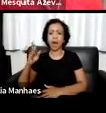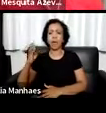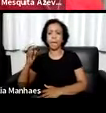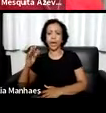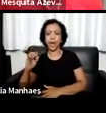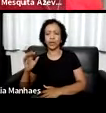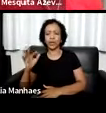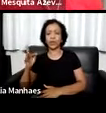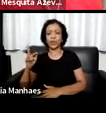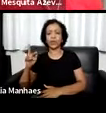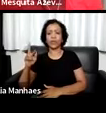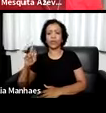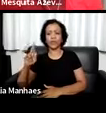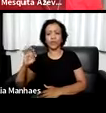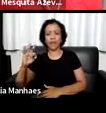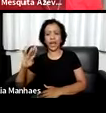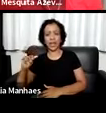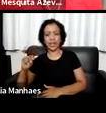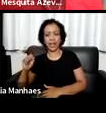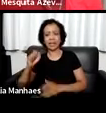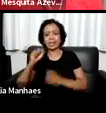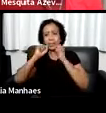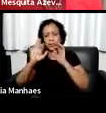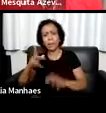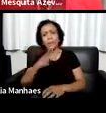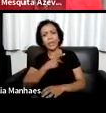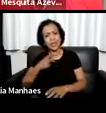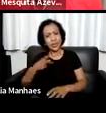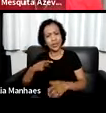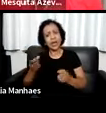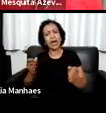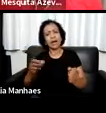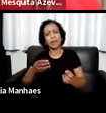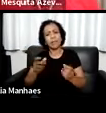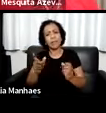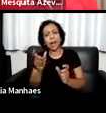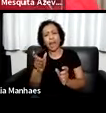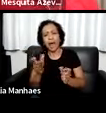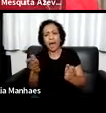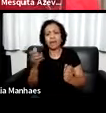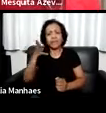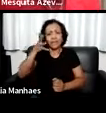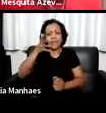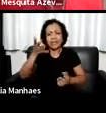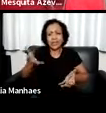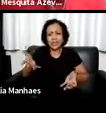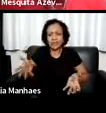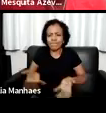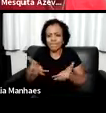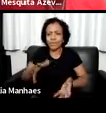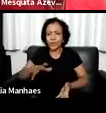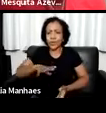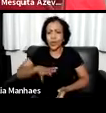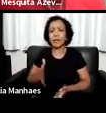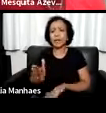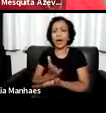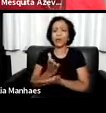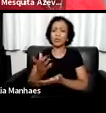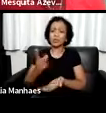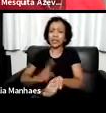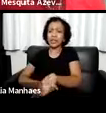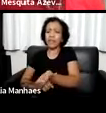de encorajamento, pastor Alberto, uma palavra de encorajamento para aqueles que estão ansiosos, angustiados, preocupados, né,